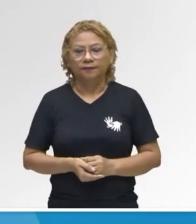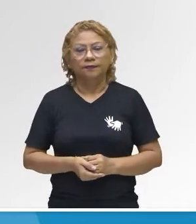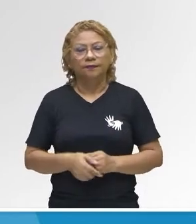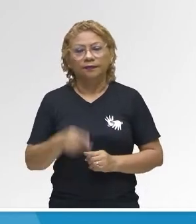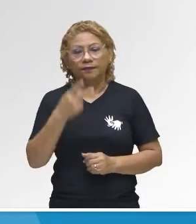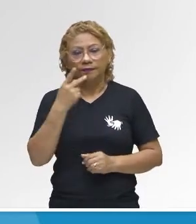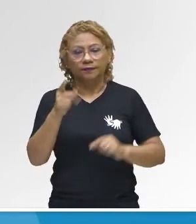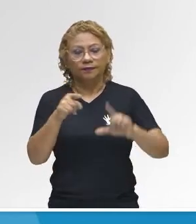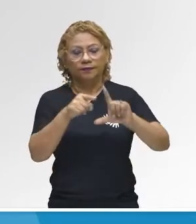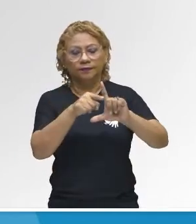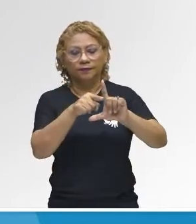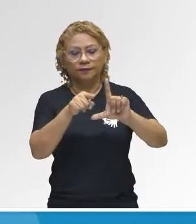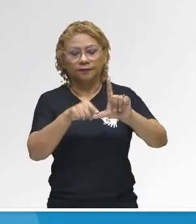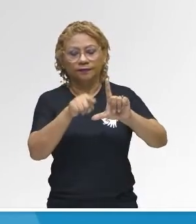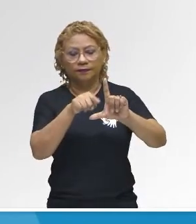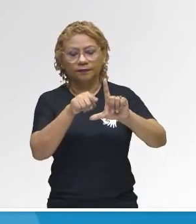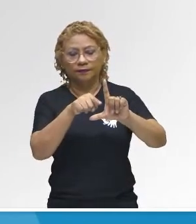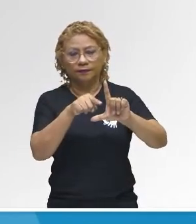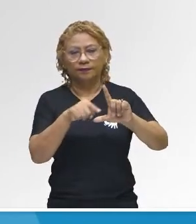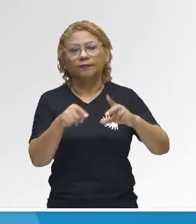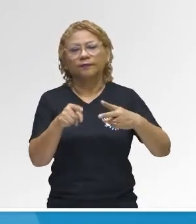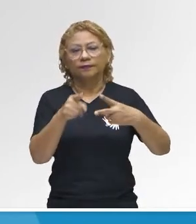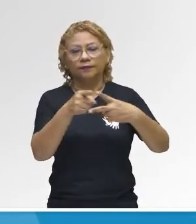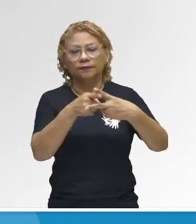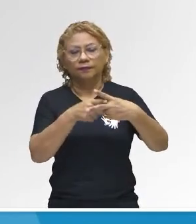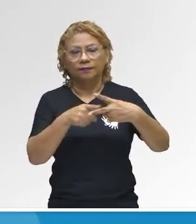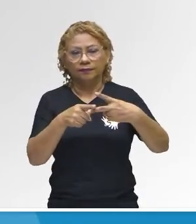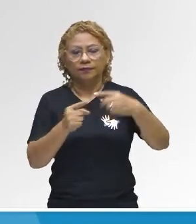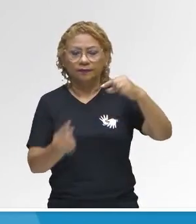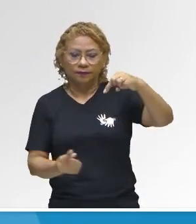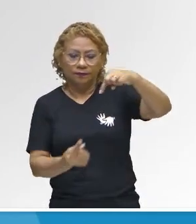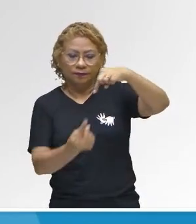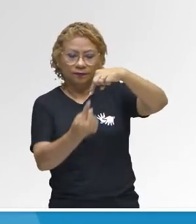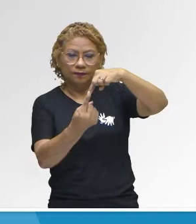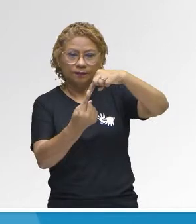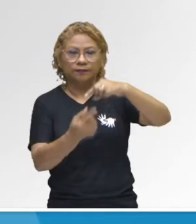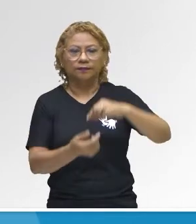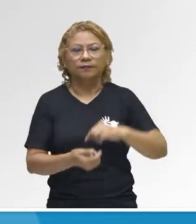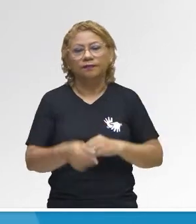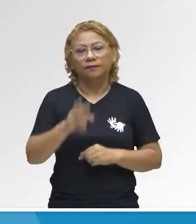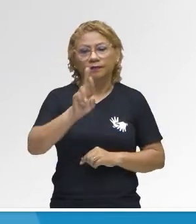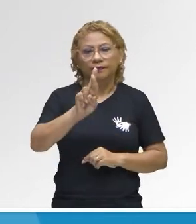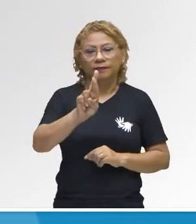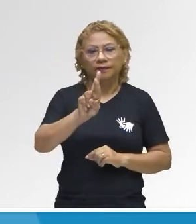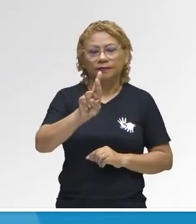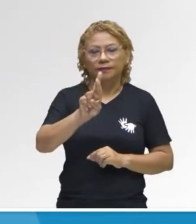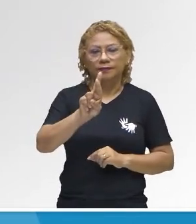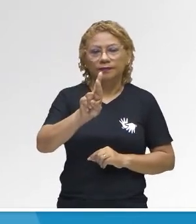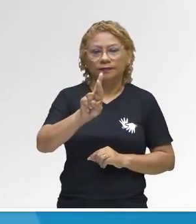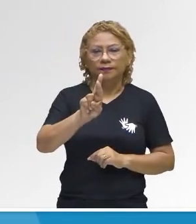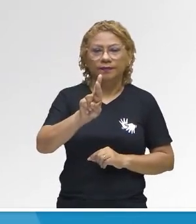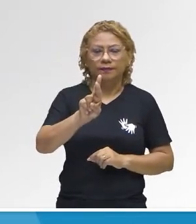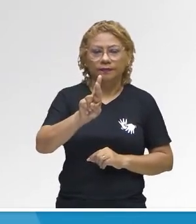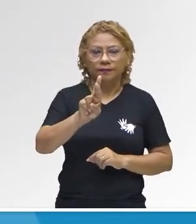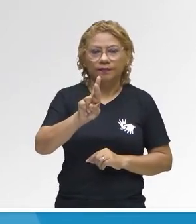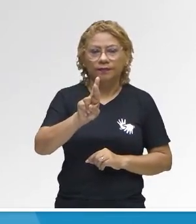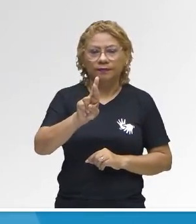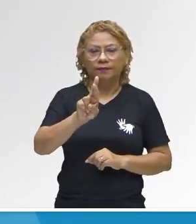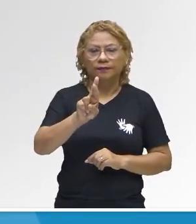graus com esse plano alfa. Tudo bem? Então essa reta R, ela está a 90